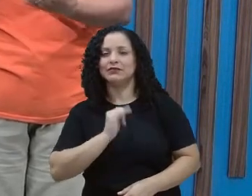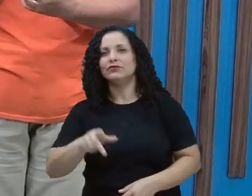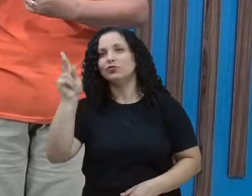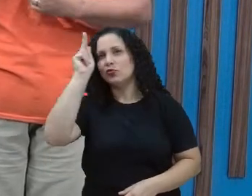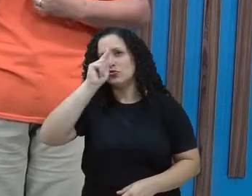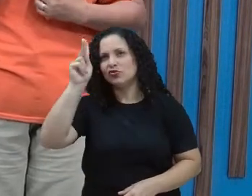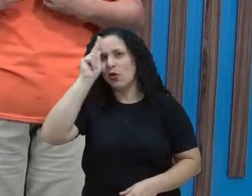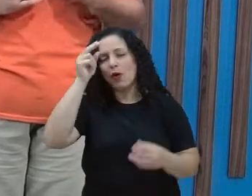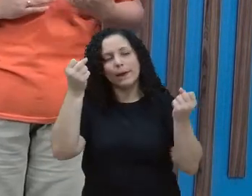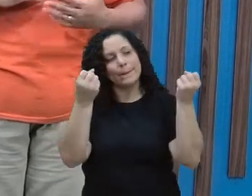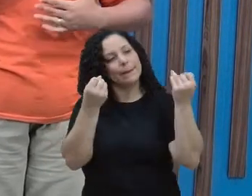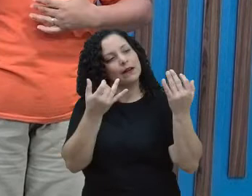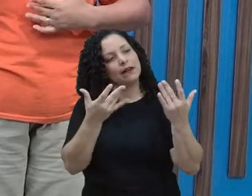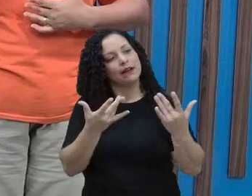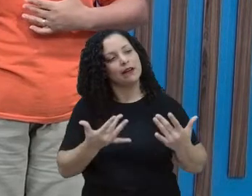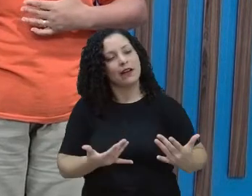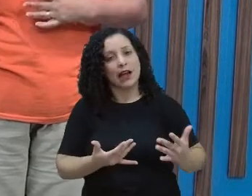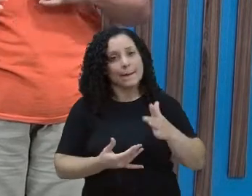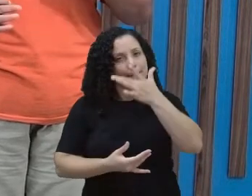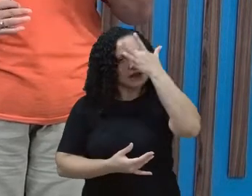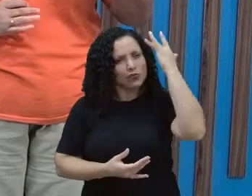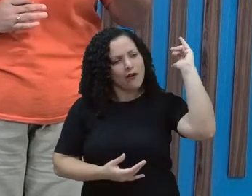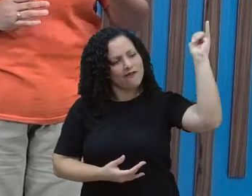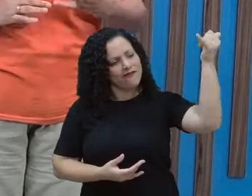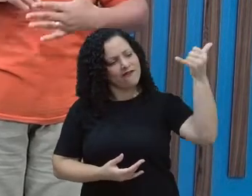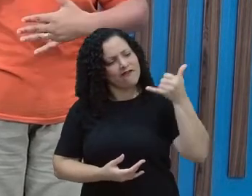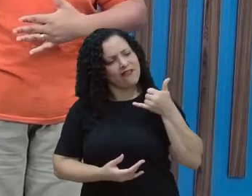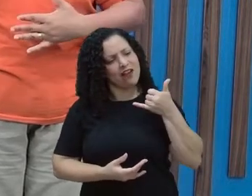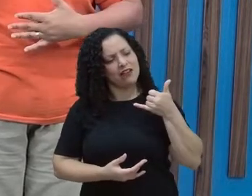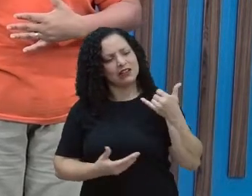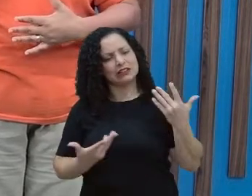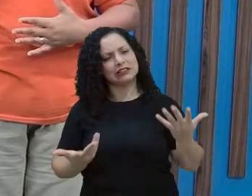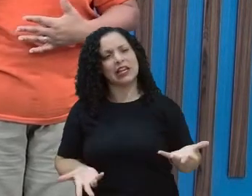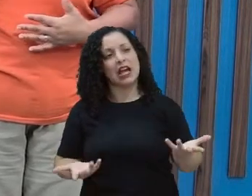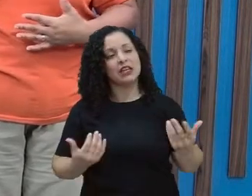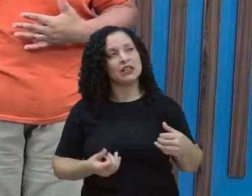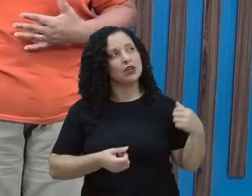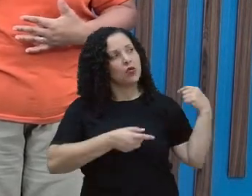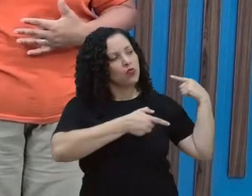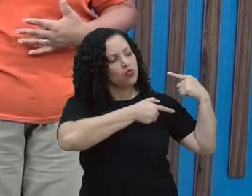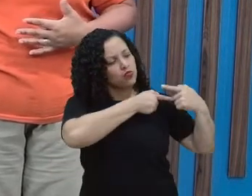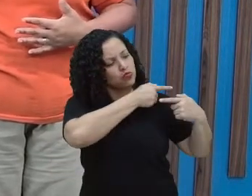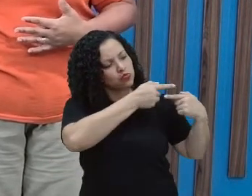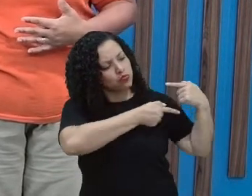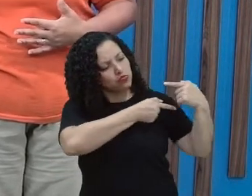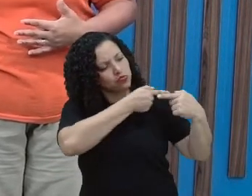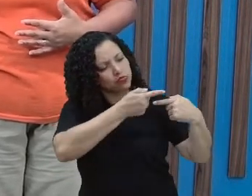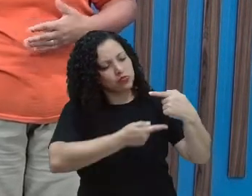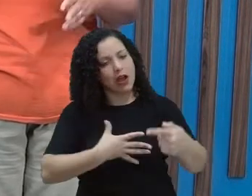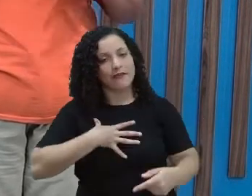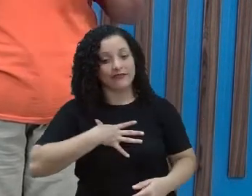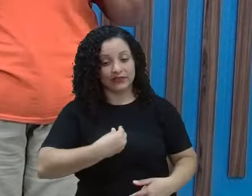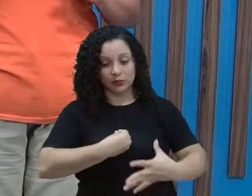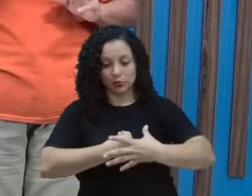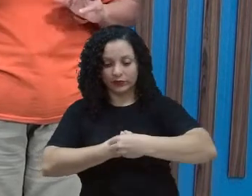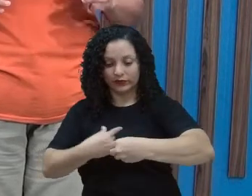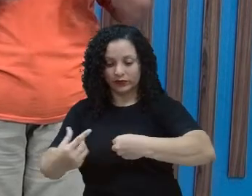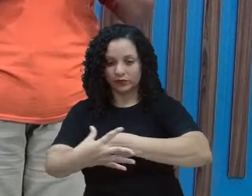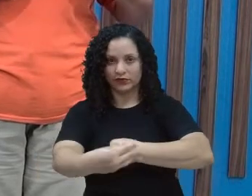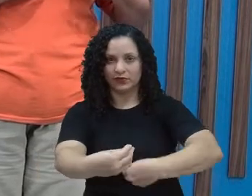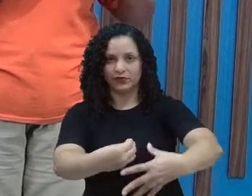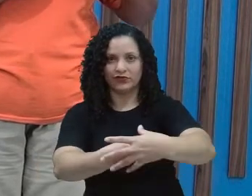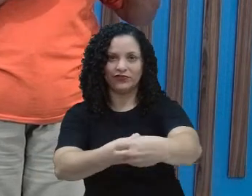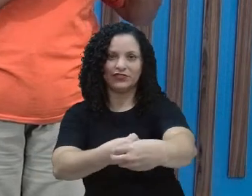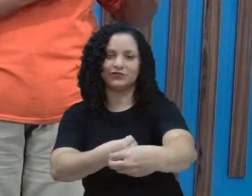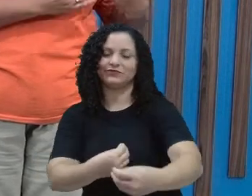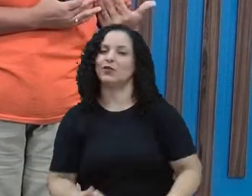contada. É aquela história que alguém conta para alguém e vai passando de geração em geração. Então, esta